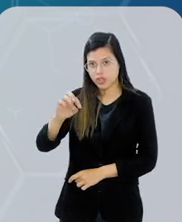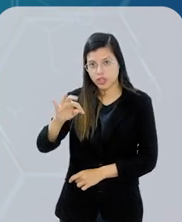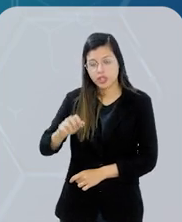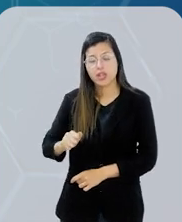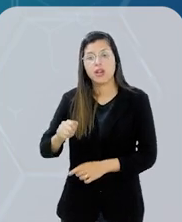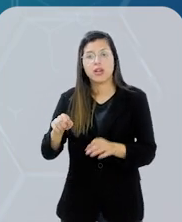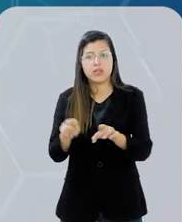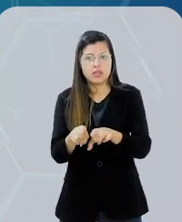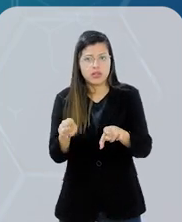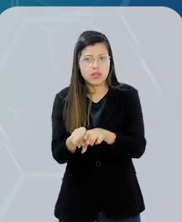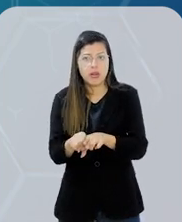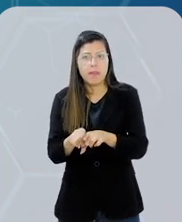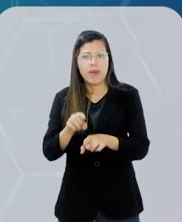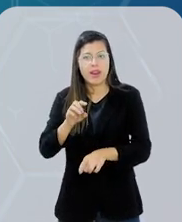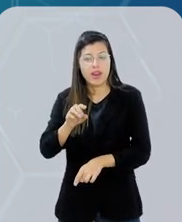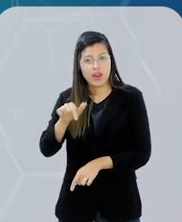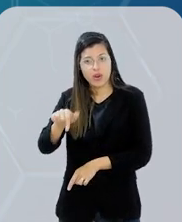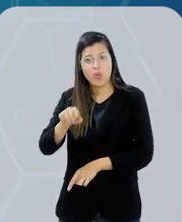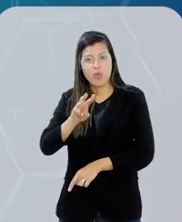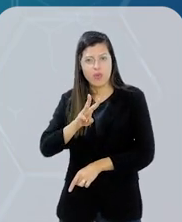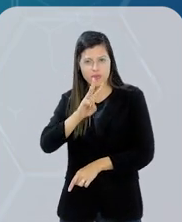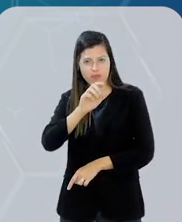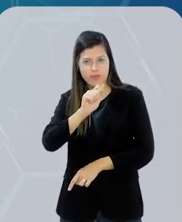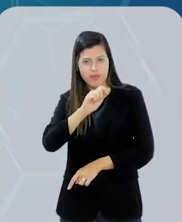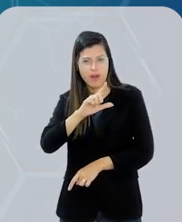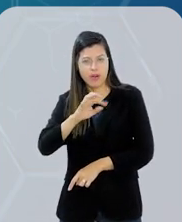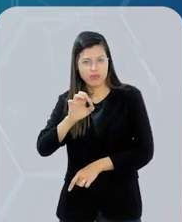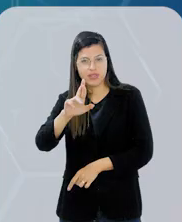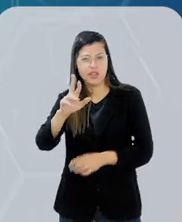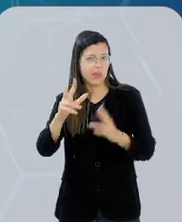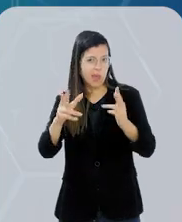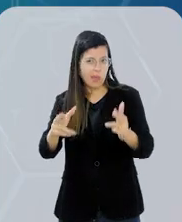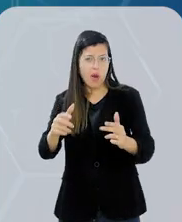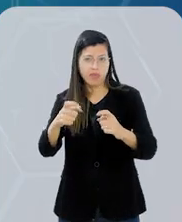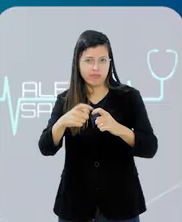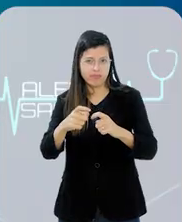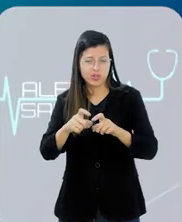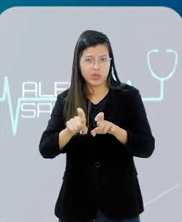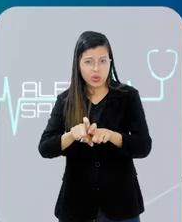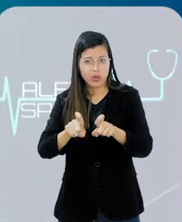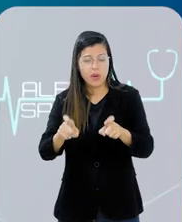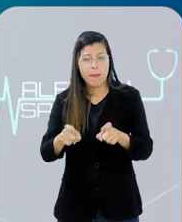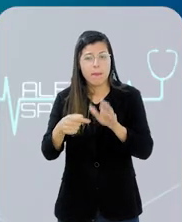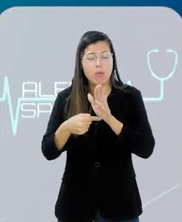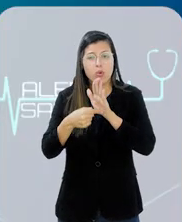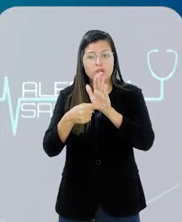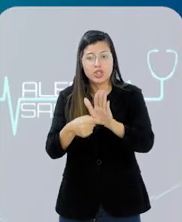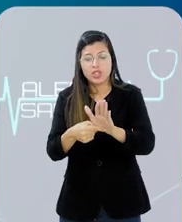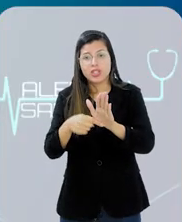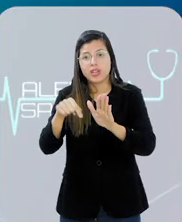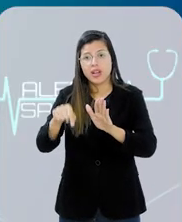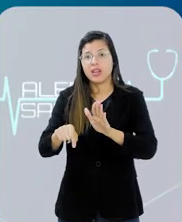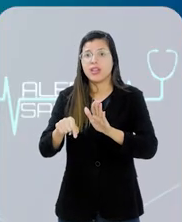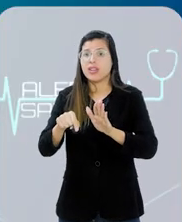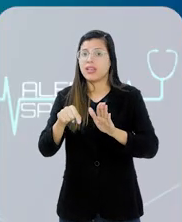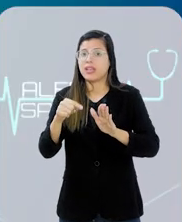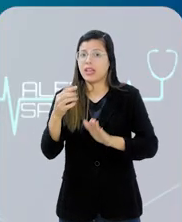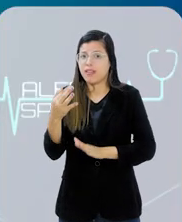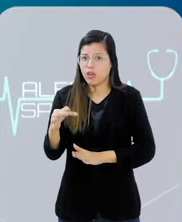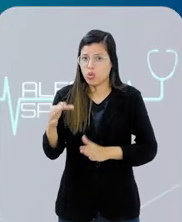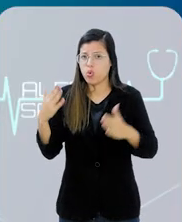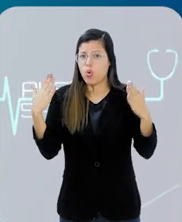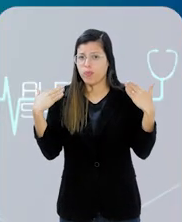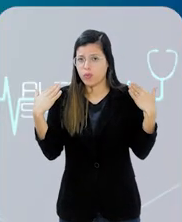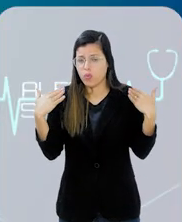provavelmente para poder definir que aquela dor que ela tem da coluna seja estritamente responsável pelo volume da mama,